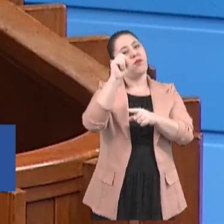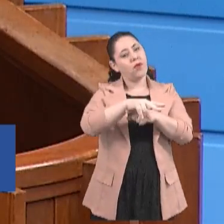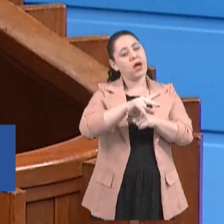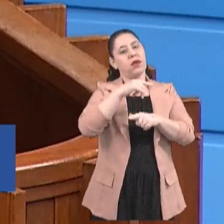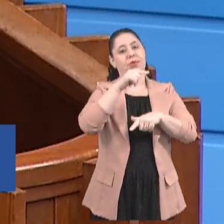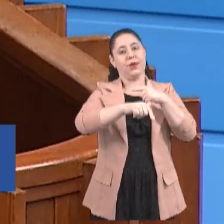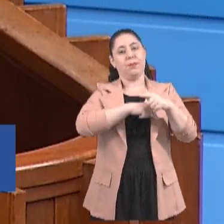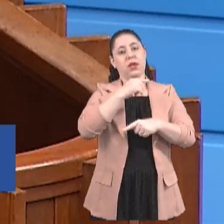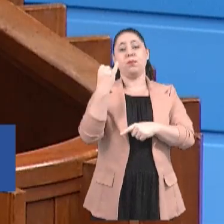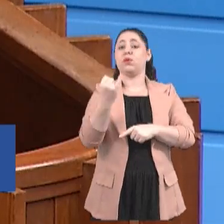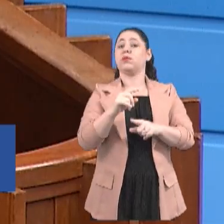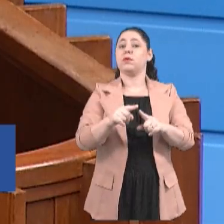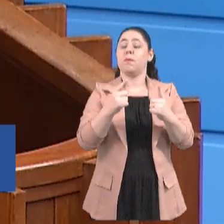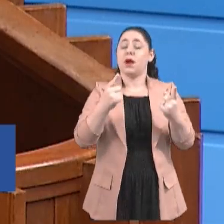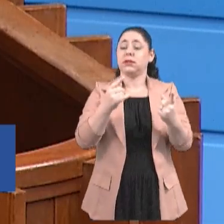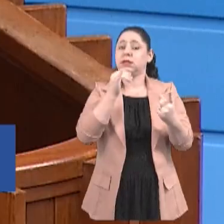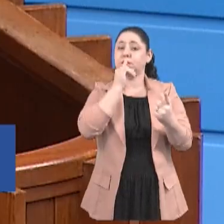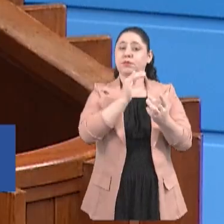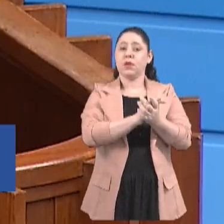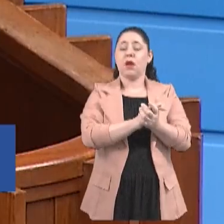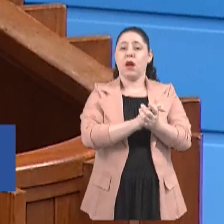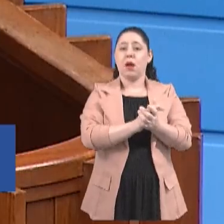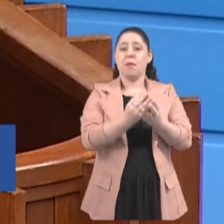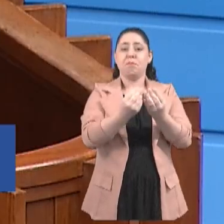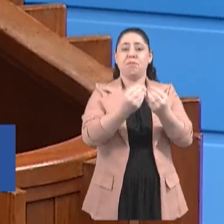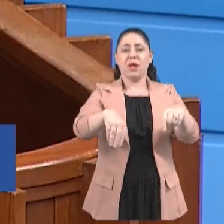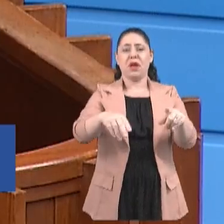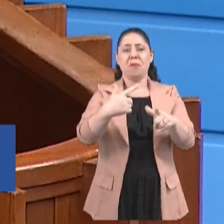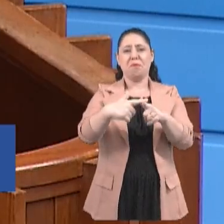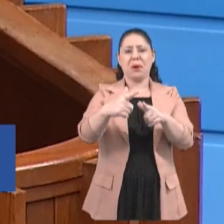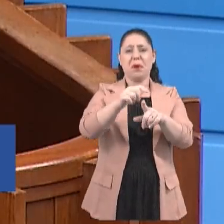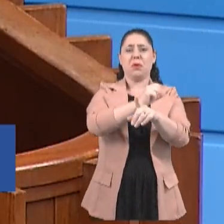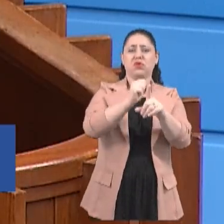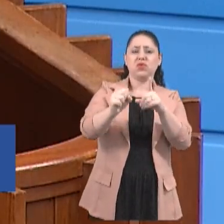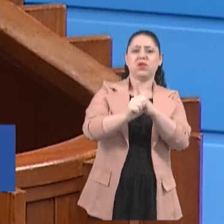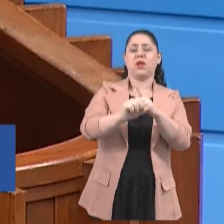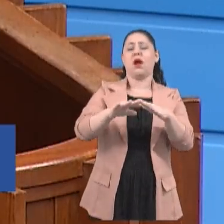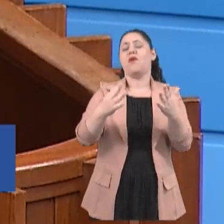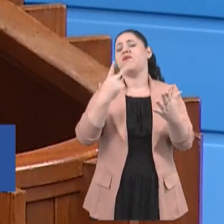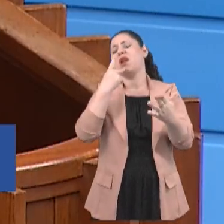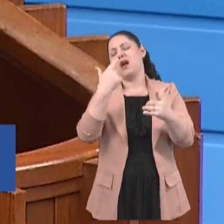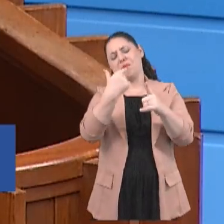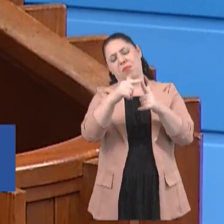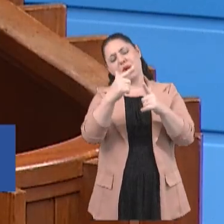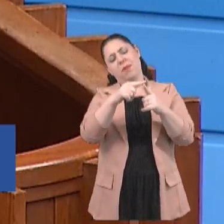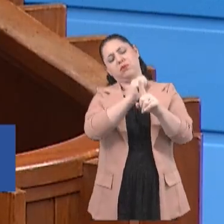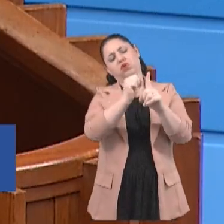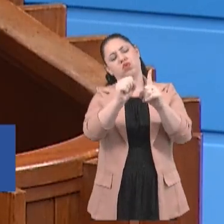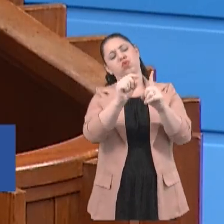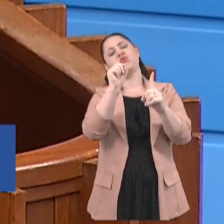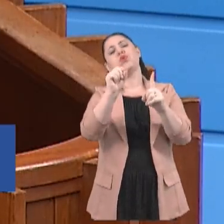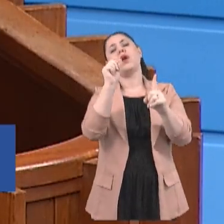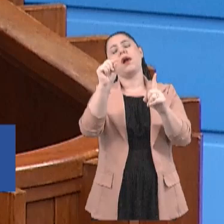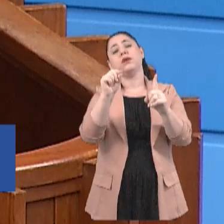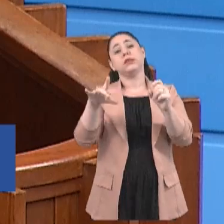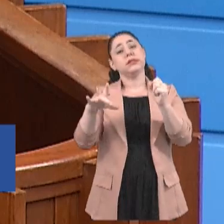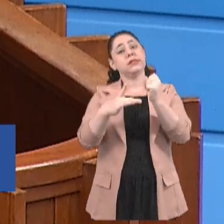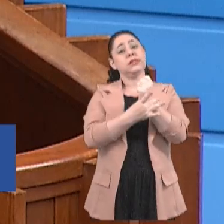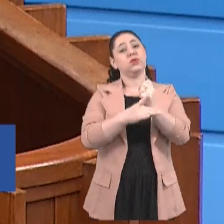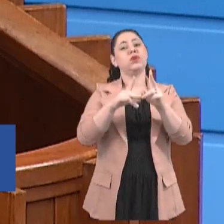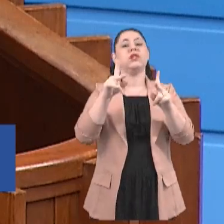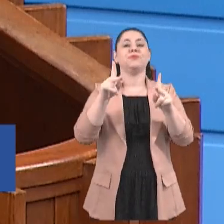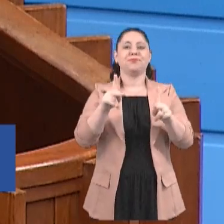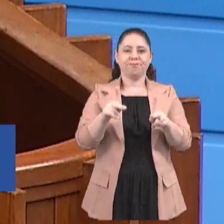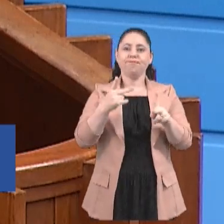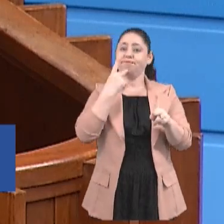desenvolvimento econômico, mas isso não pode vir aliado a um problema social. E quando a gente fala de problema social, a gente fala de segurança